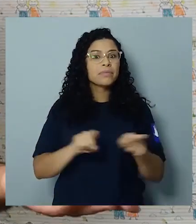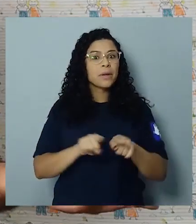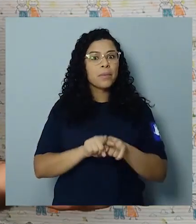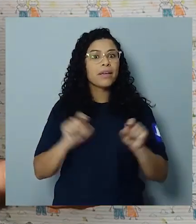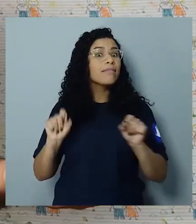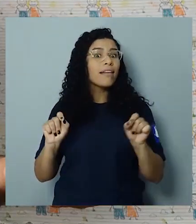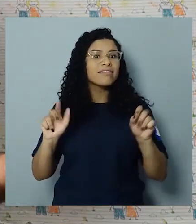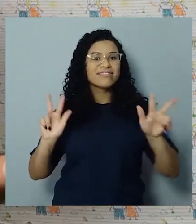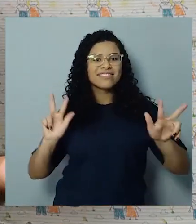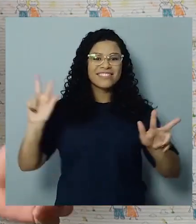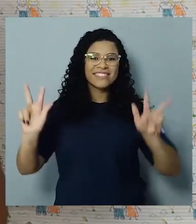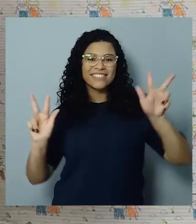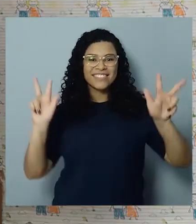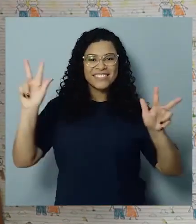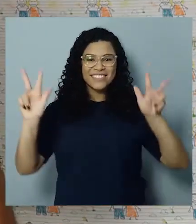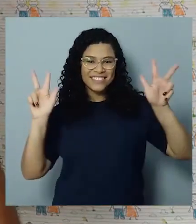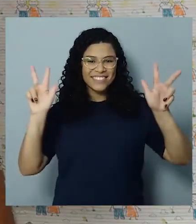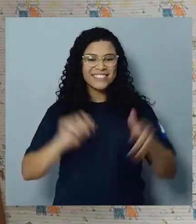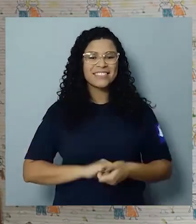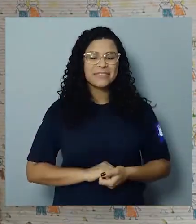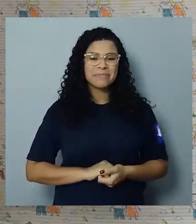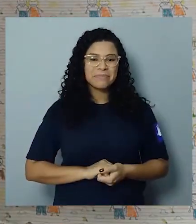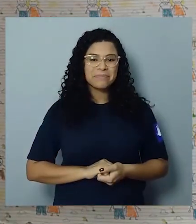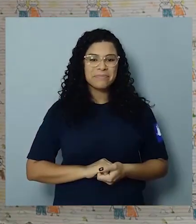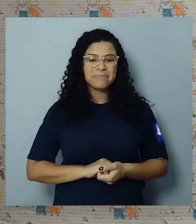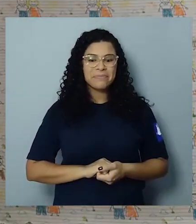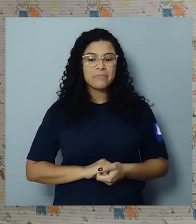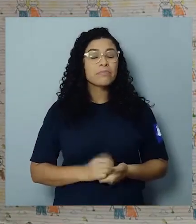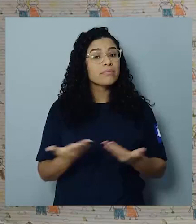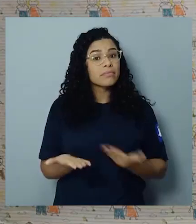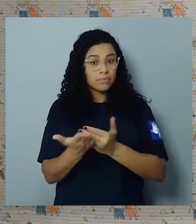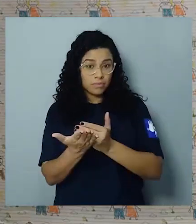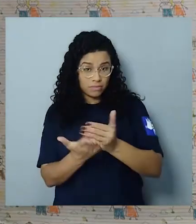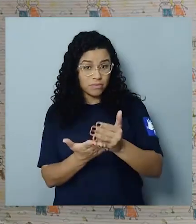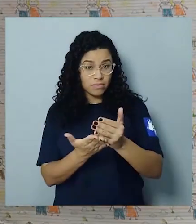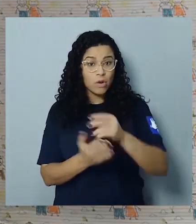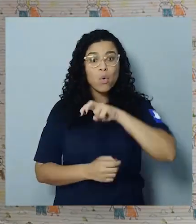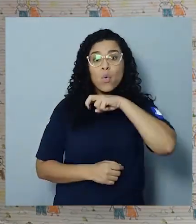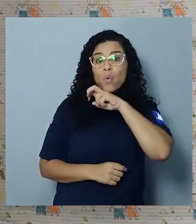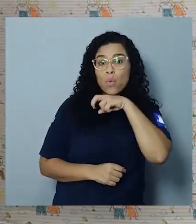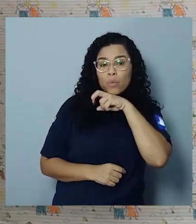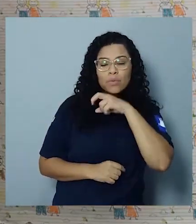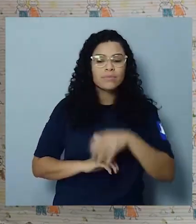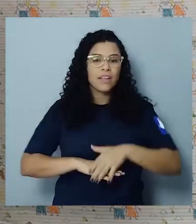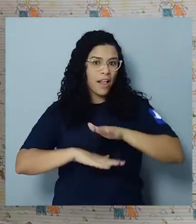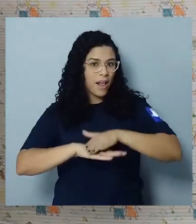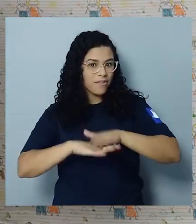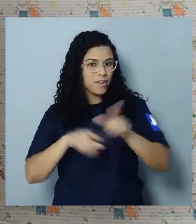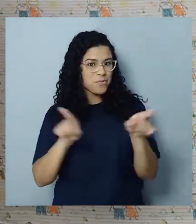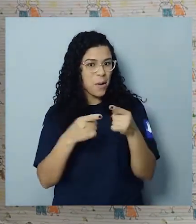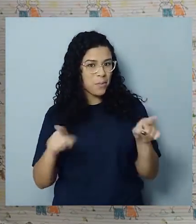a lagartixa Claro Então vamos começar com a cobra e